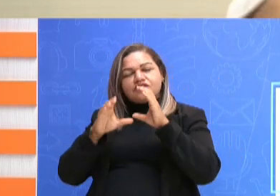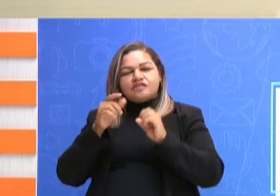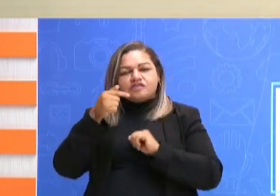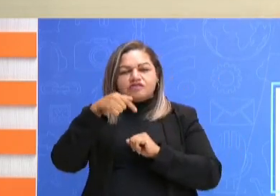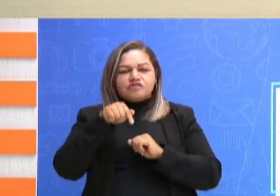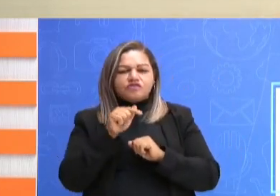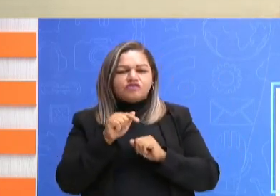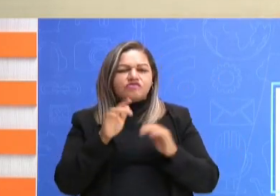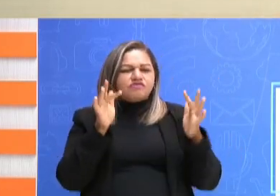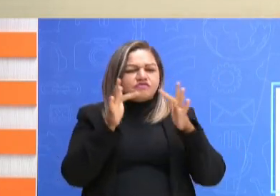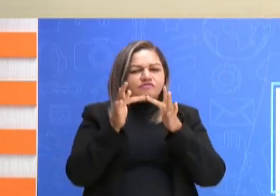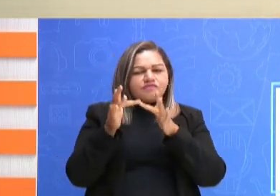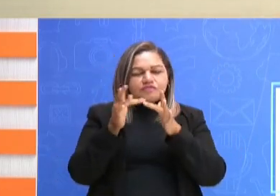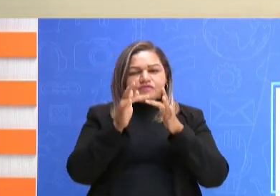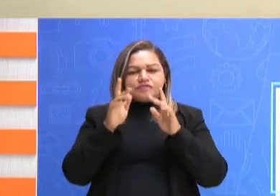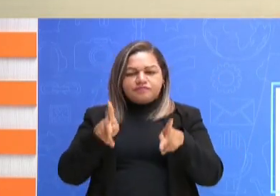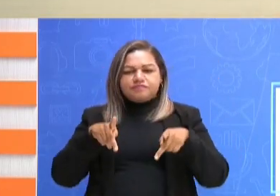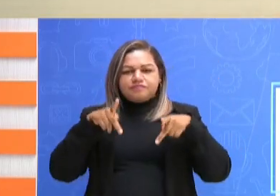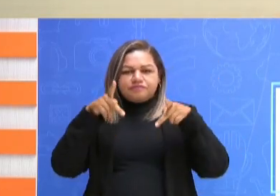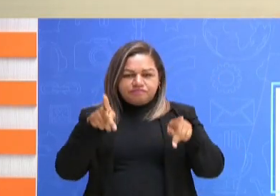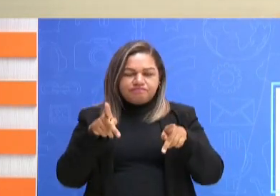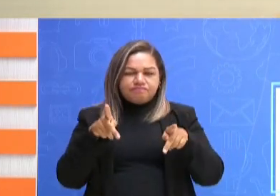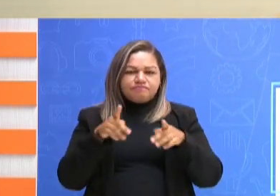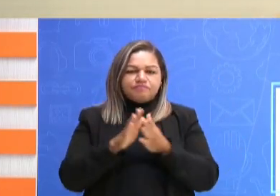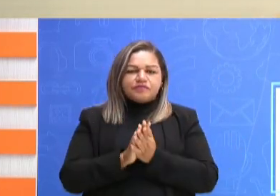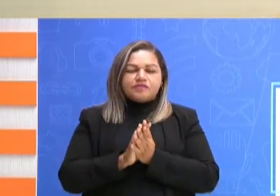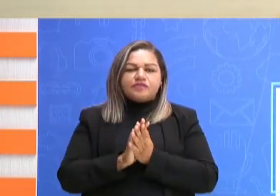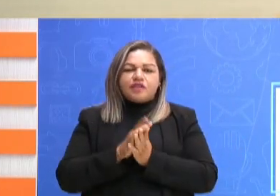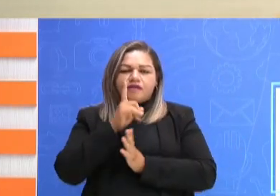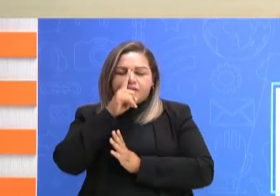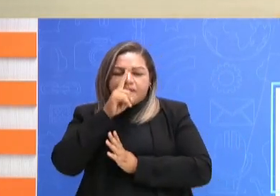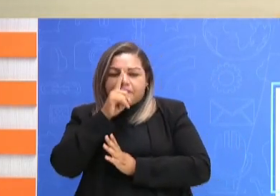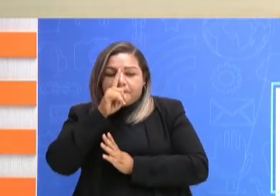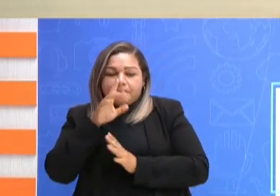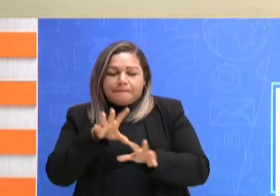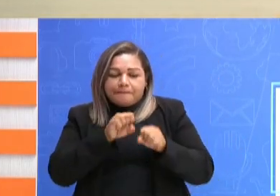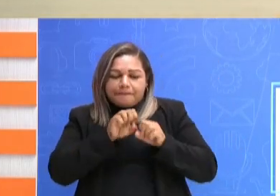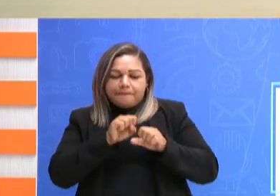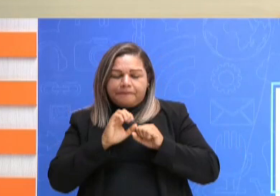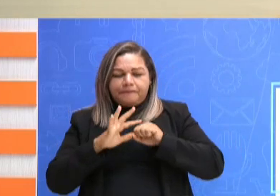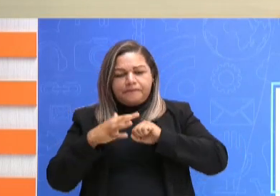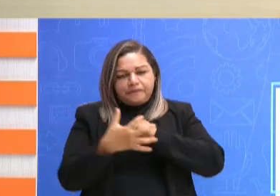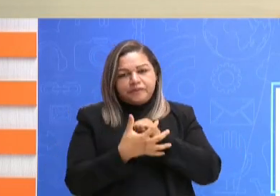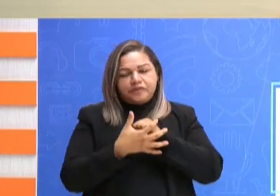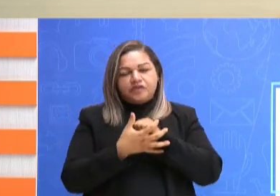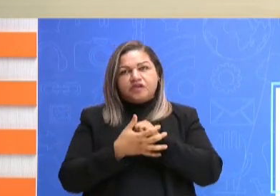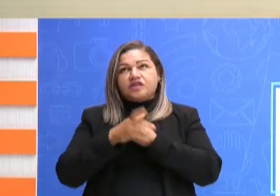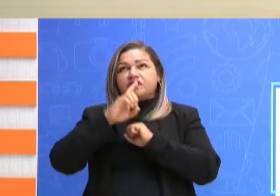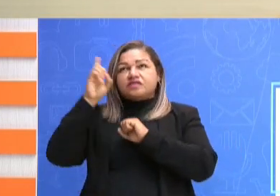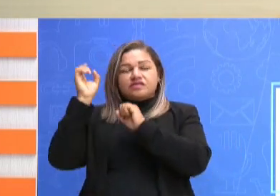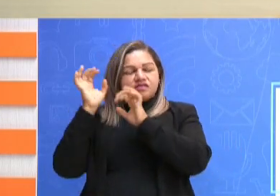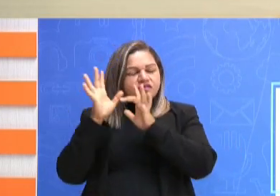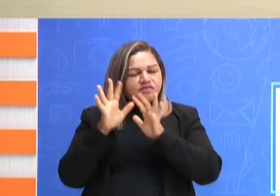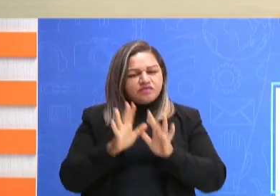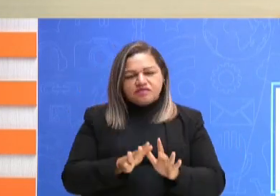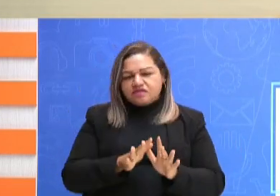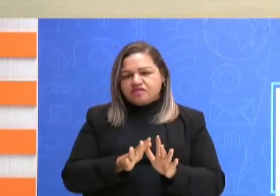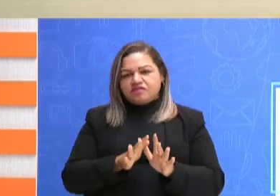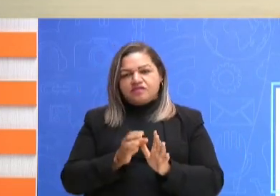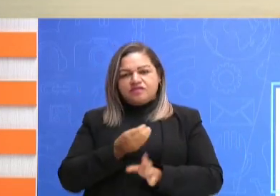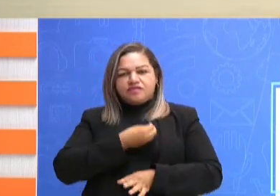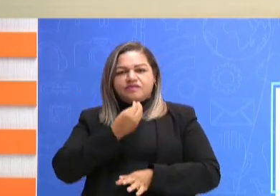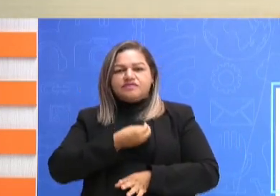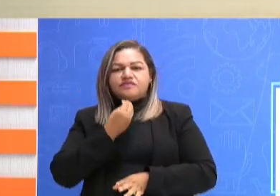que estão nesse contato direto com o povo e correm o risco também dessa contaminação, desse vírus. Que Deus possa abençoar a vida de cada um de